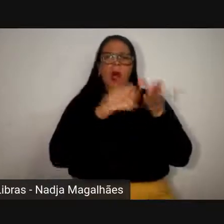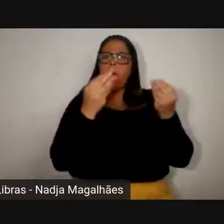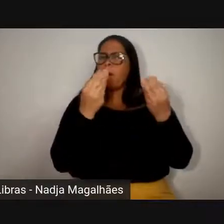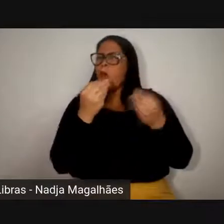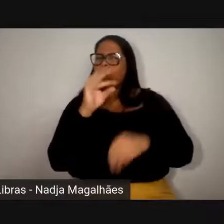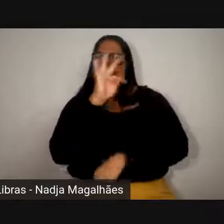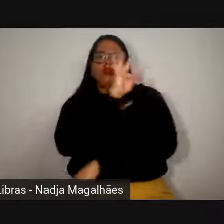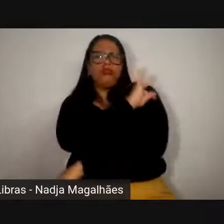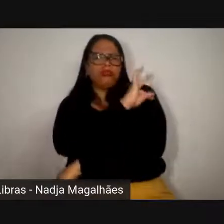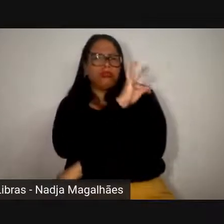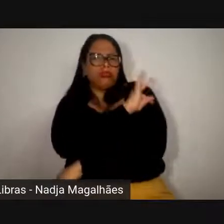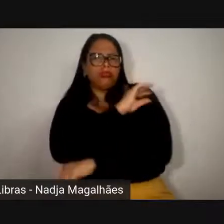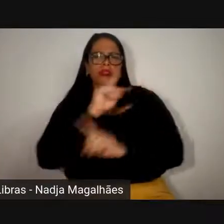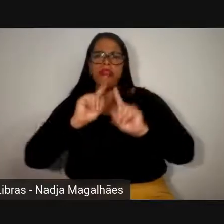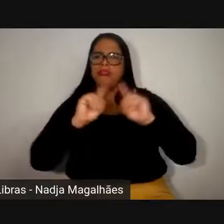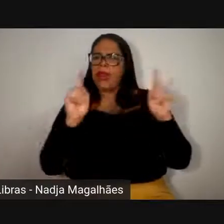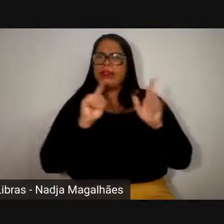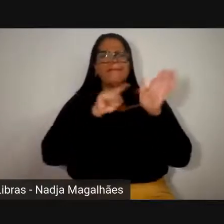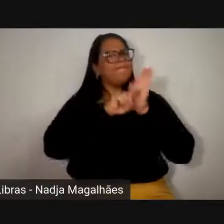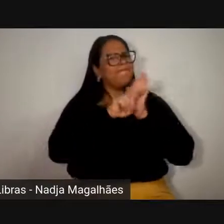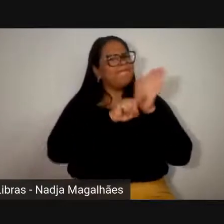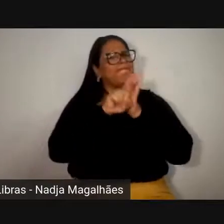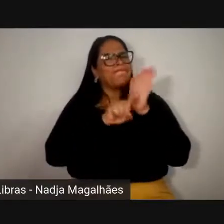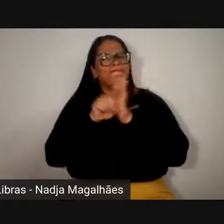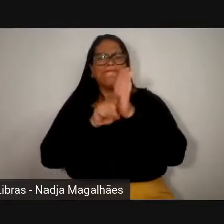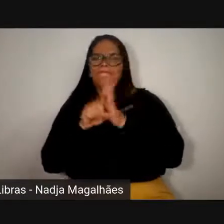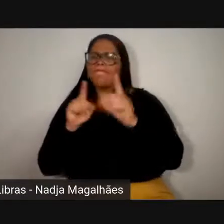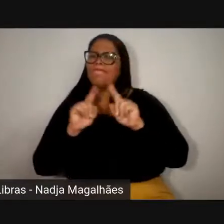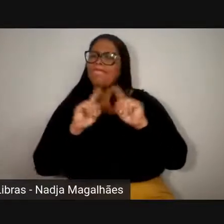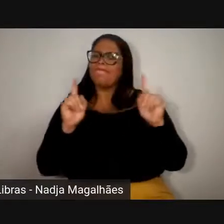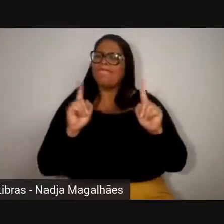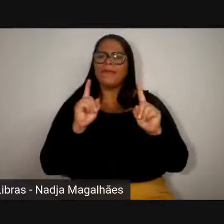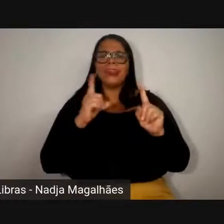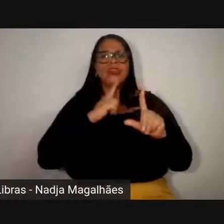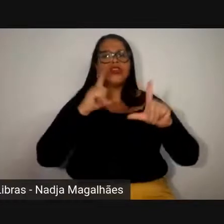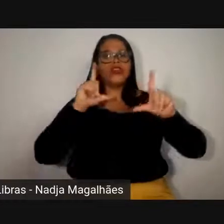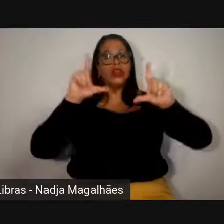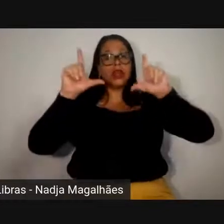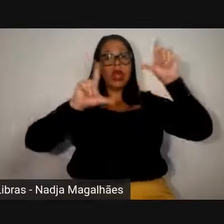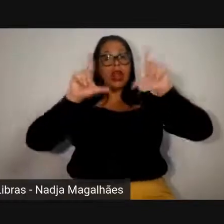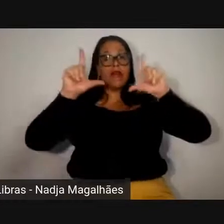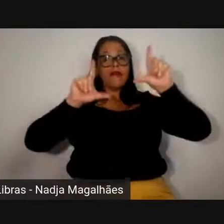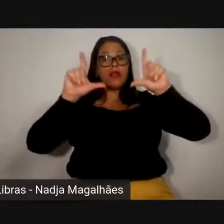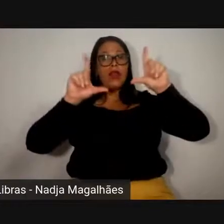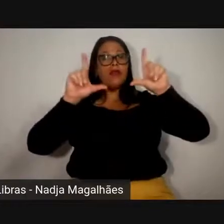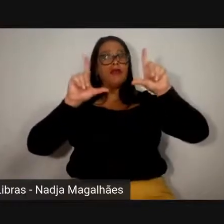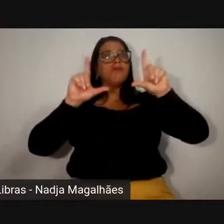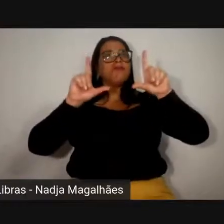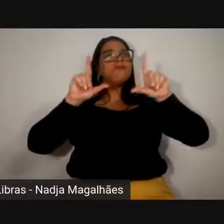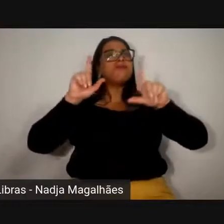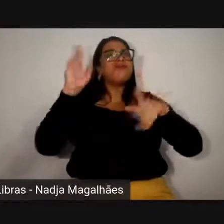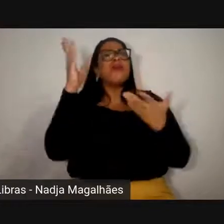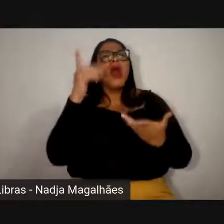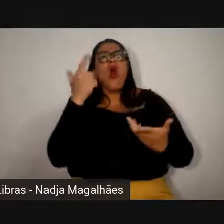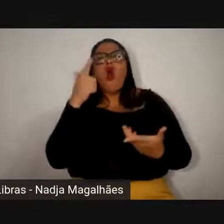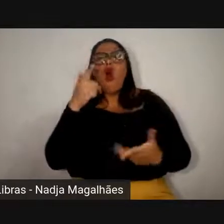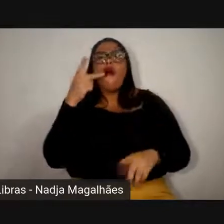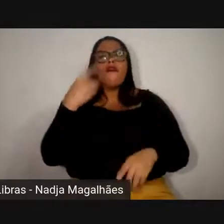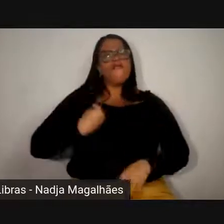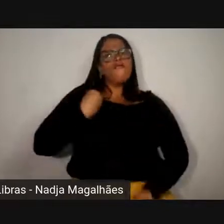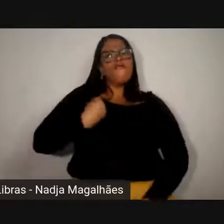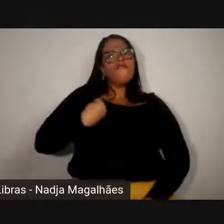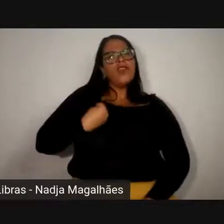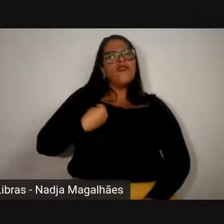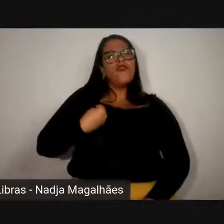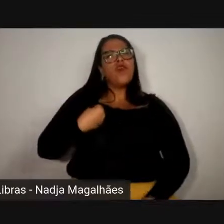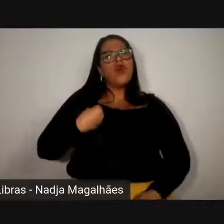tinha também só o levantamento feito de televisões legislativas, mas não tinha nada de transmissão de plenário,